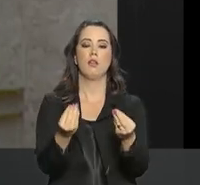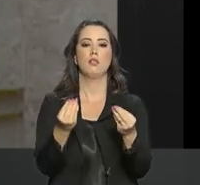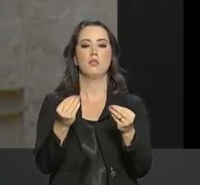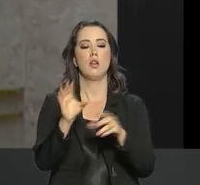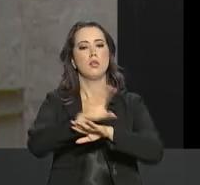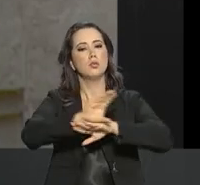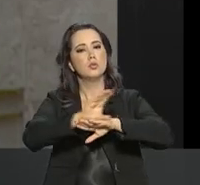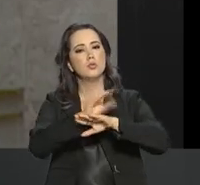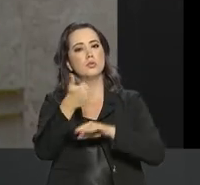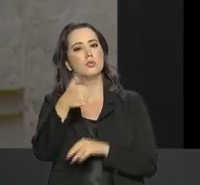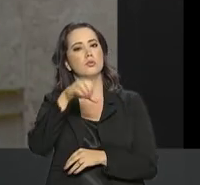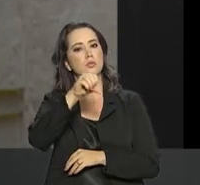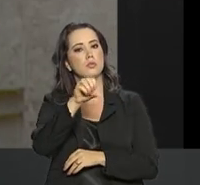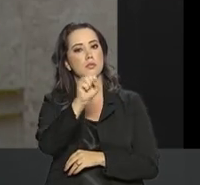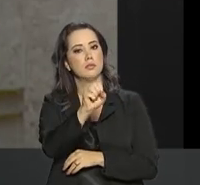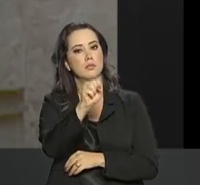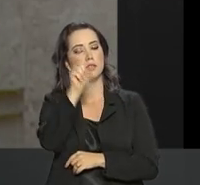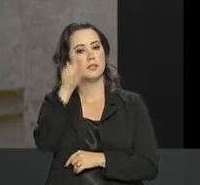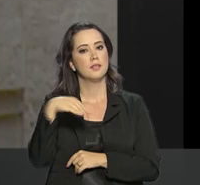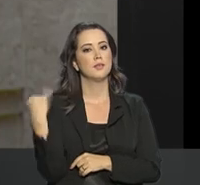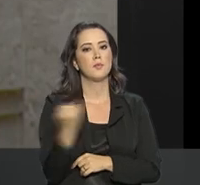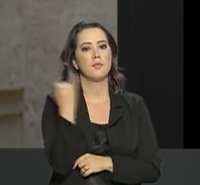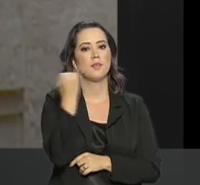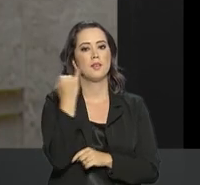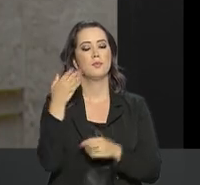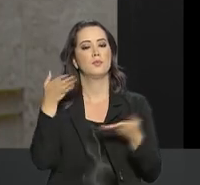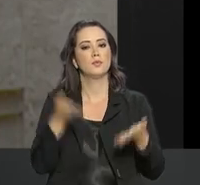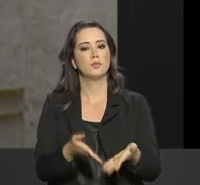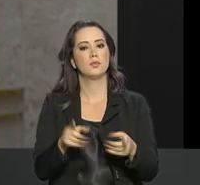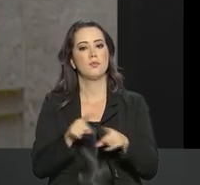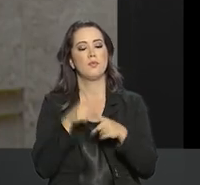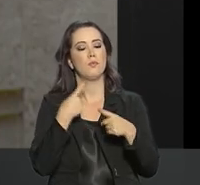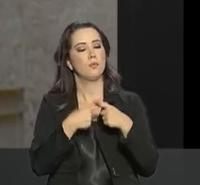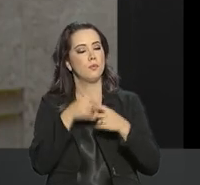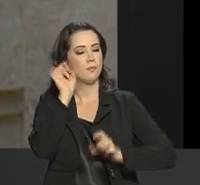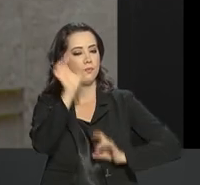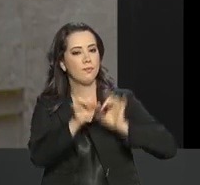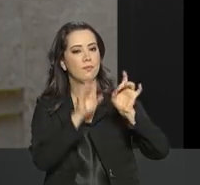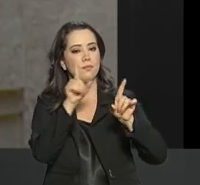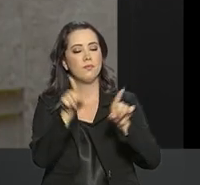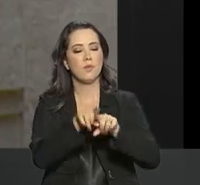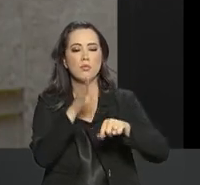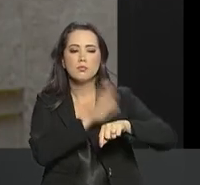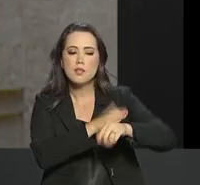Constituição de 88 é importantíssima neste momento, especialmente no momento